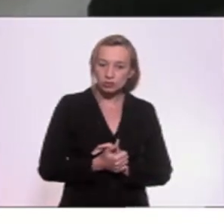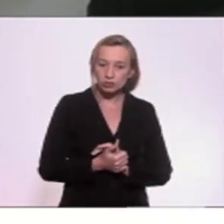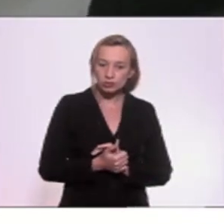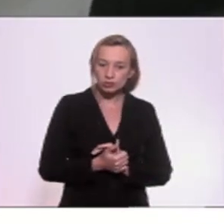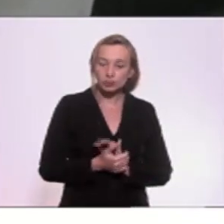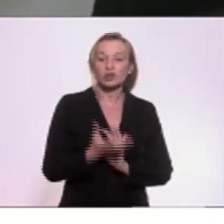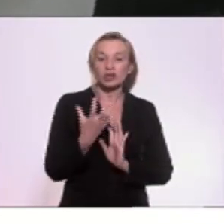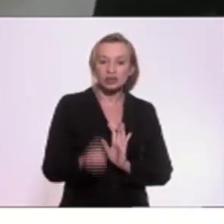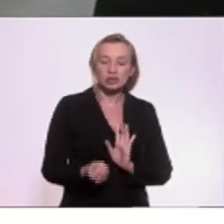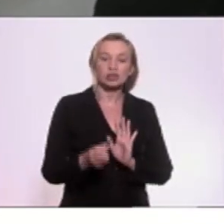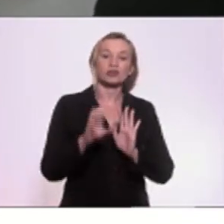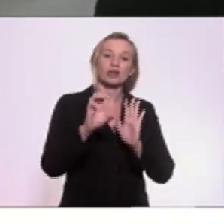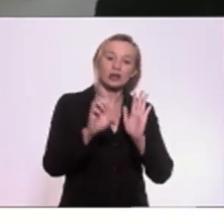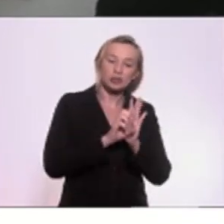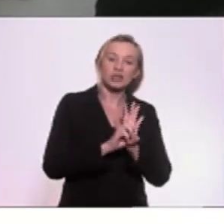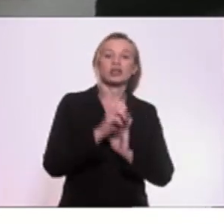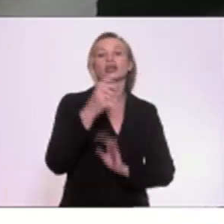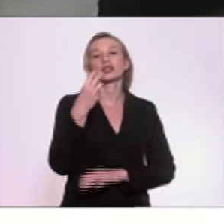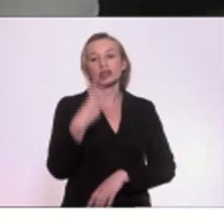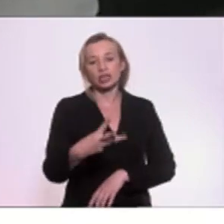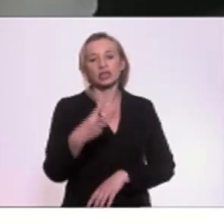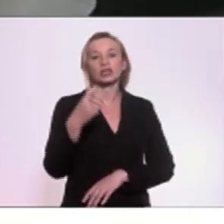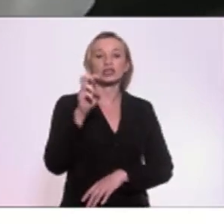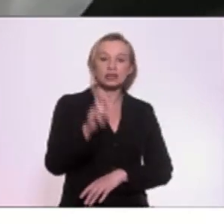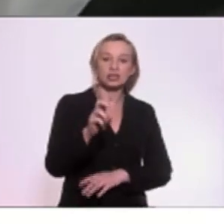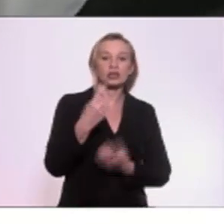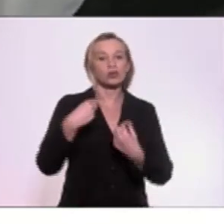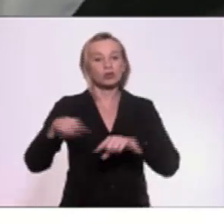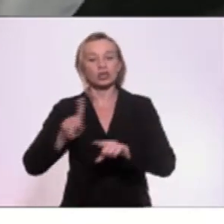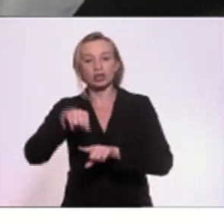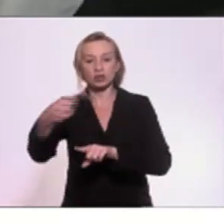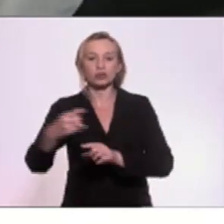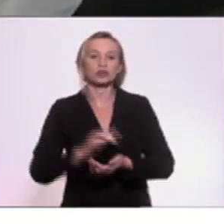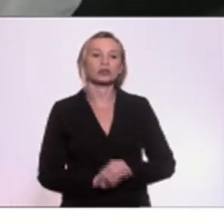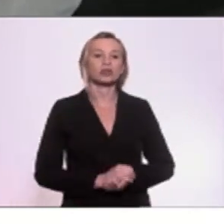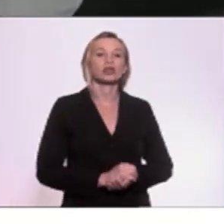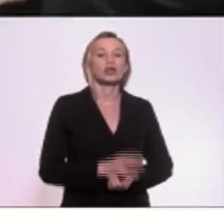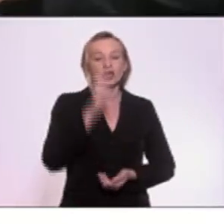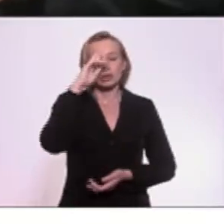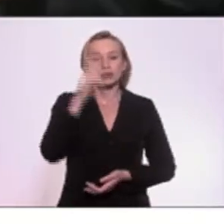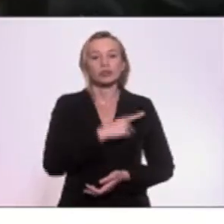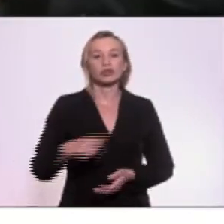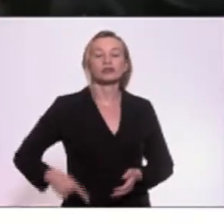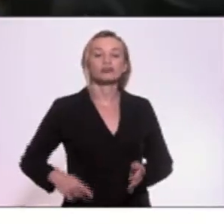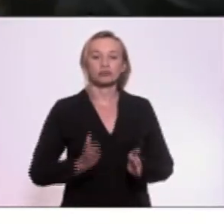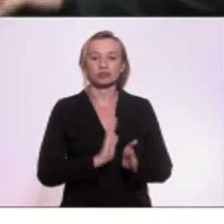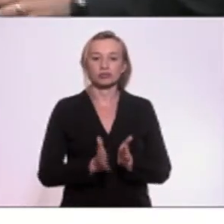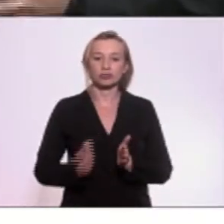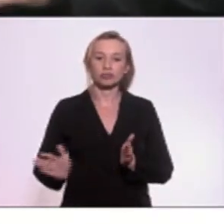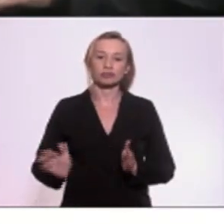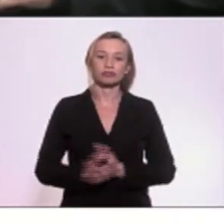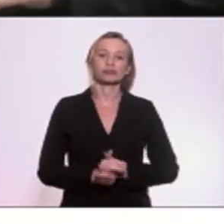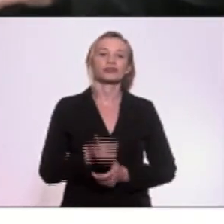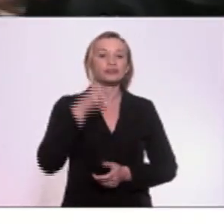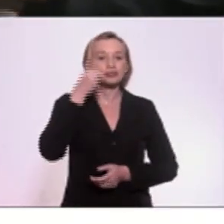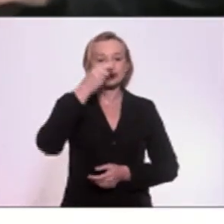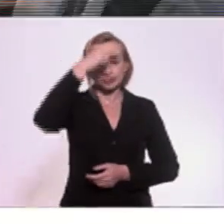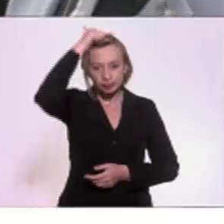Favorável às emendas 3 e 5 e contrário às demais. Senhor presidente, questão de ordem. Deputado